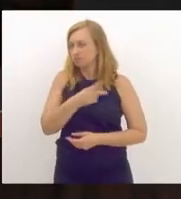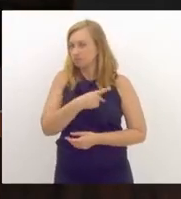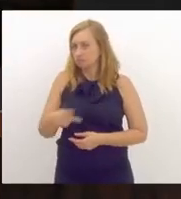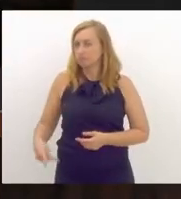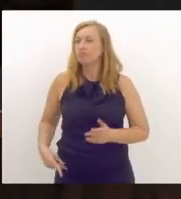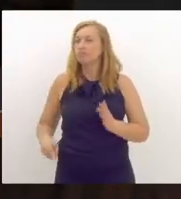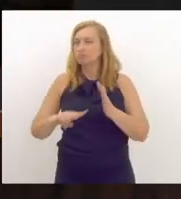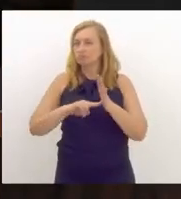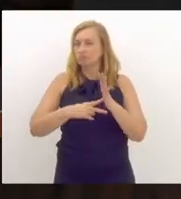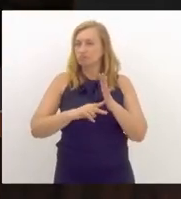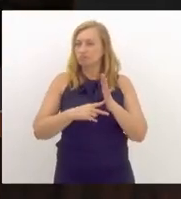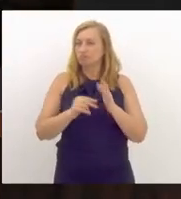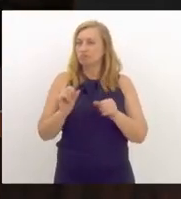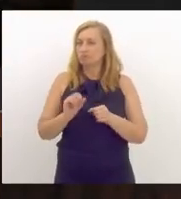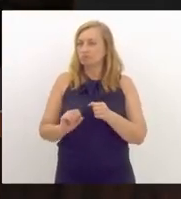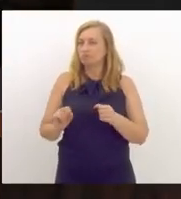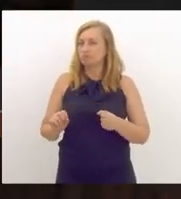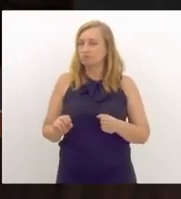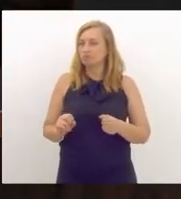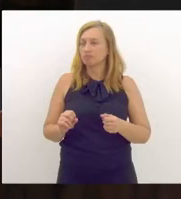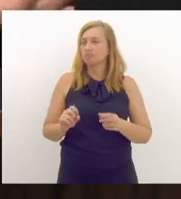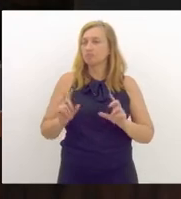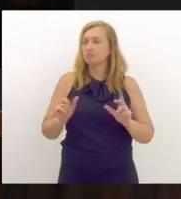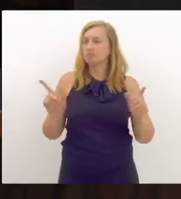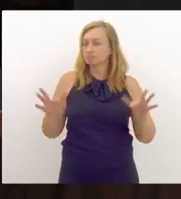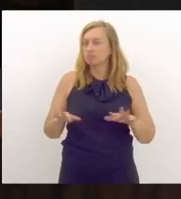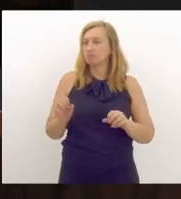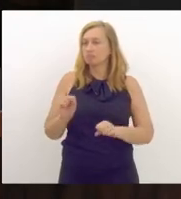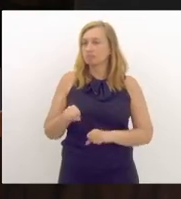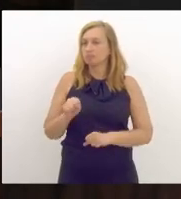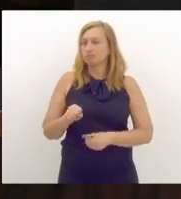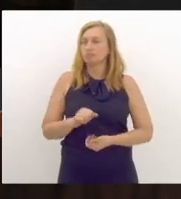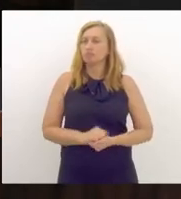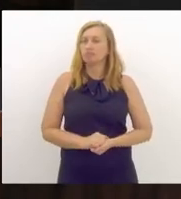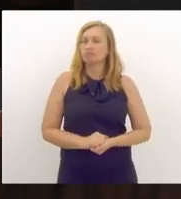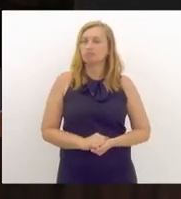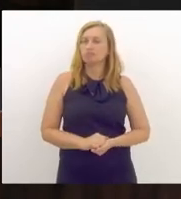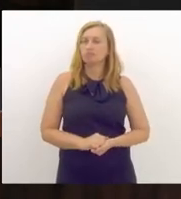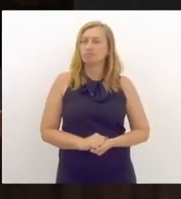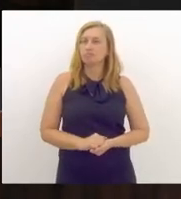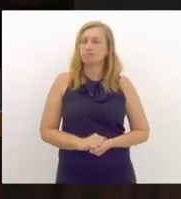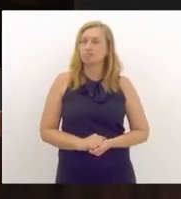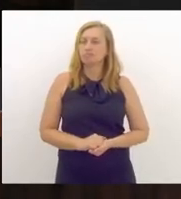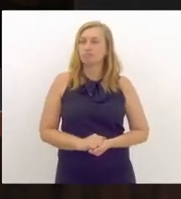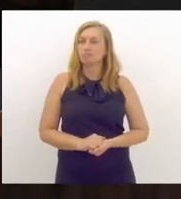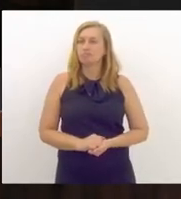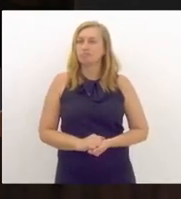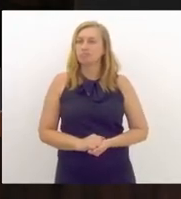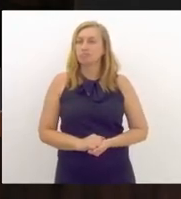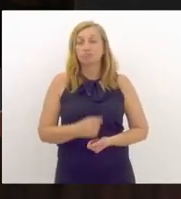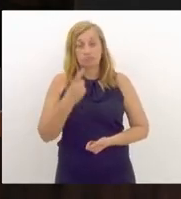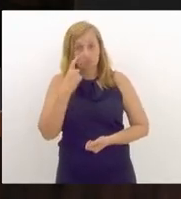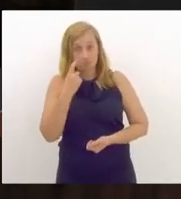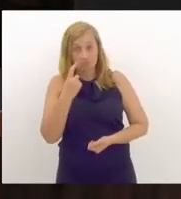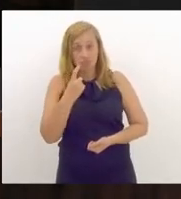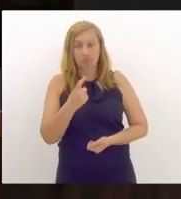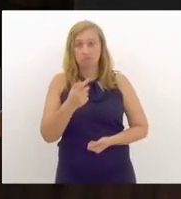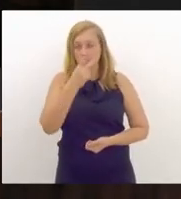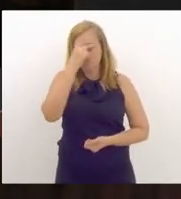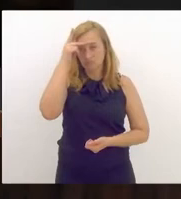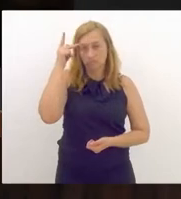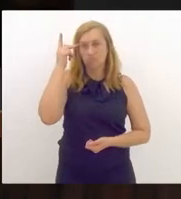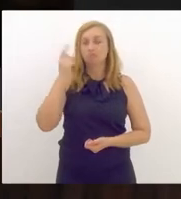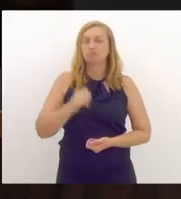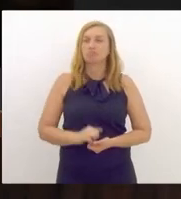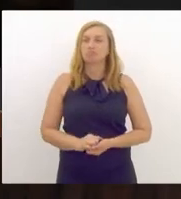de um sindicato que faz tanta diferença e fez tanta diferença nesse período e a gente ainda vê pessoas